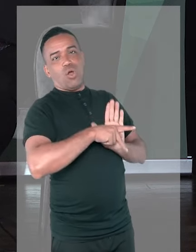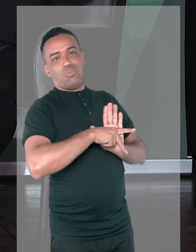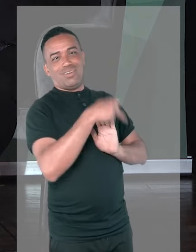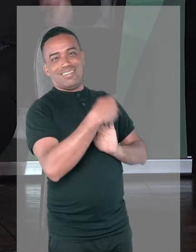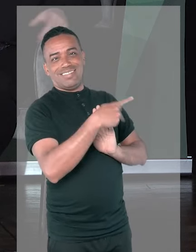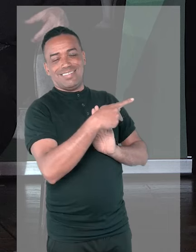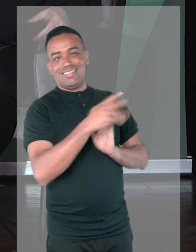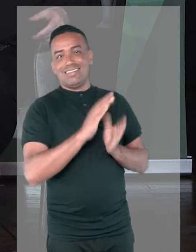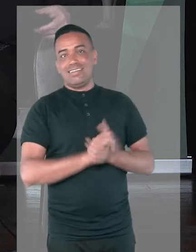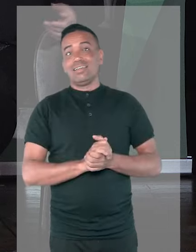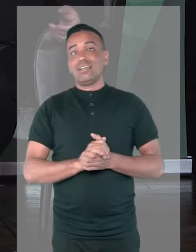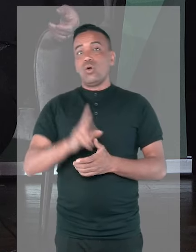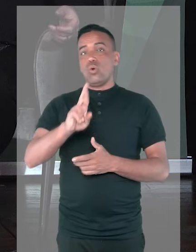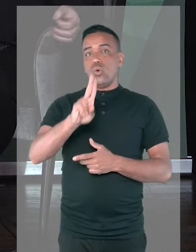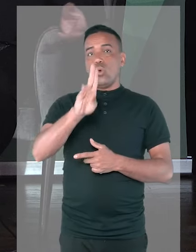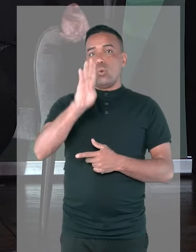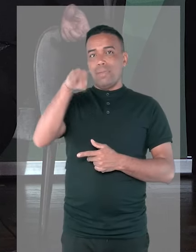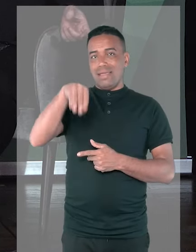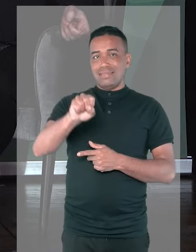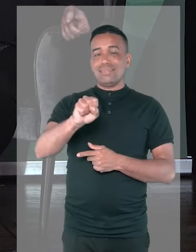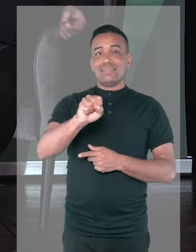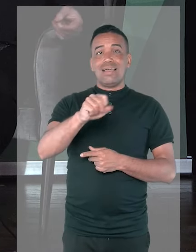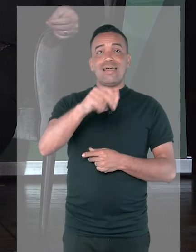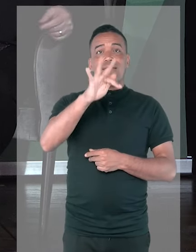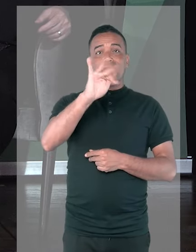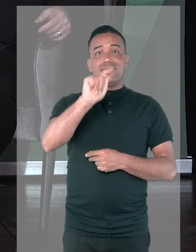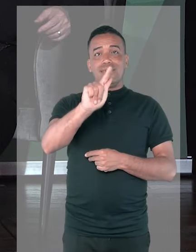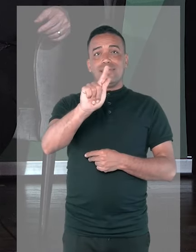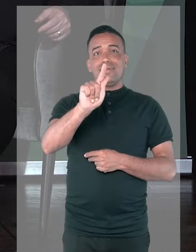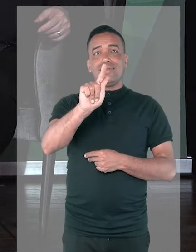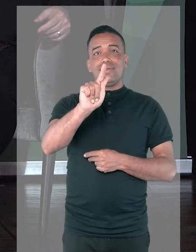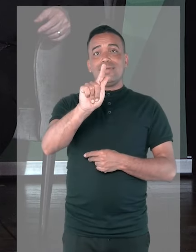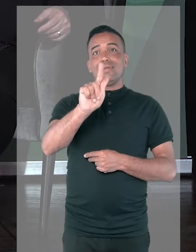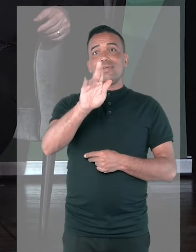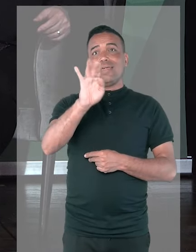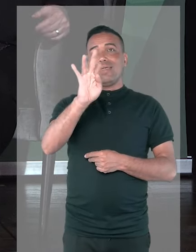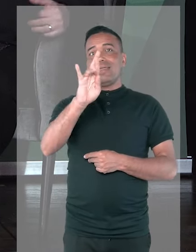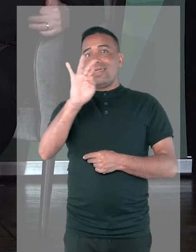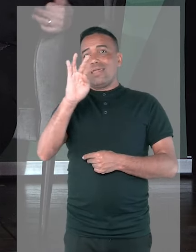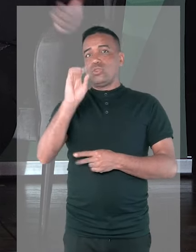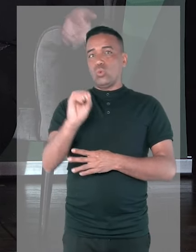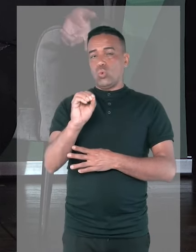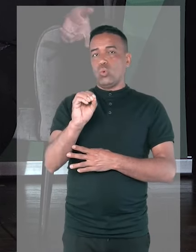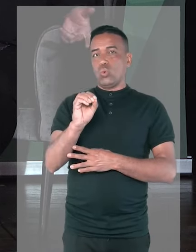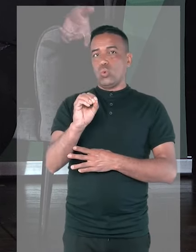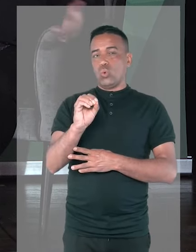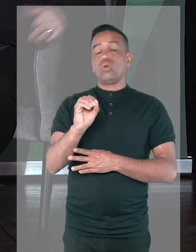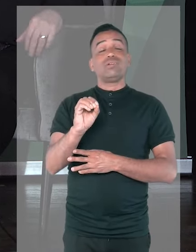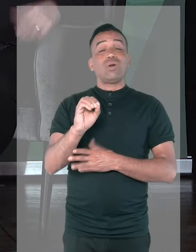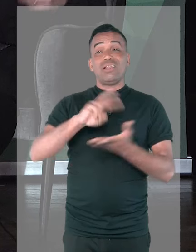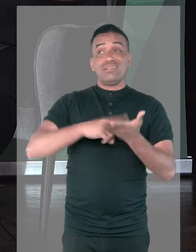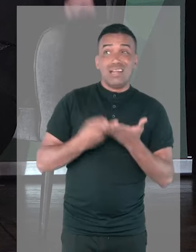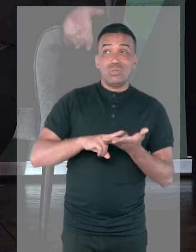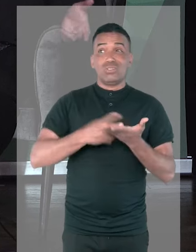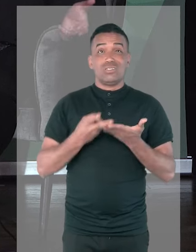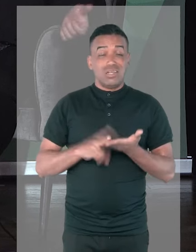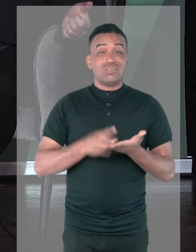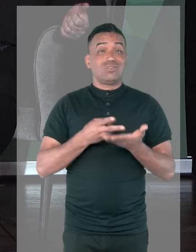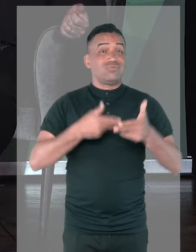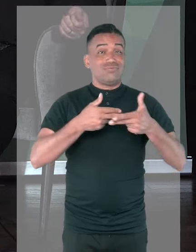Rubens Figueiredo, um dos nossos maiores tradutores do russo, tem traduzido tudo e retraduzido